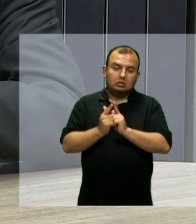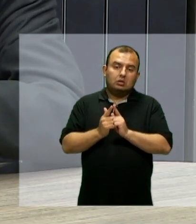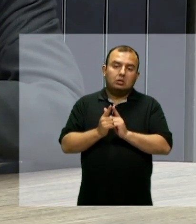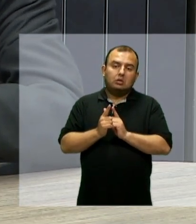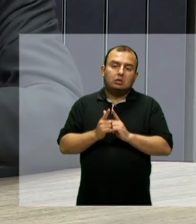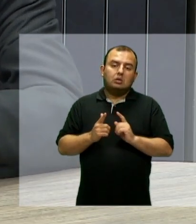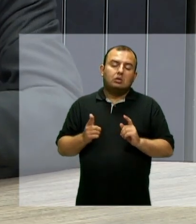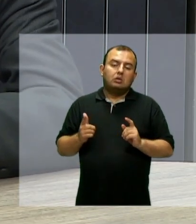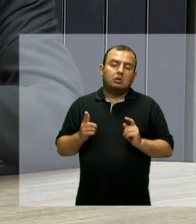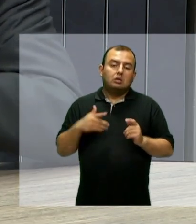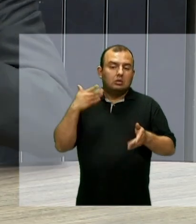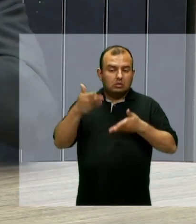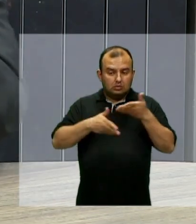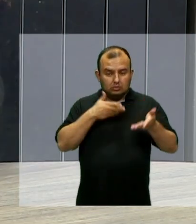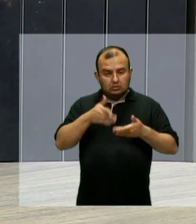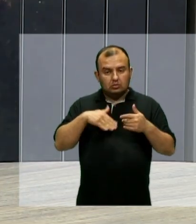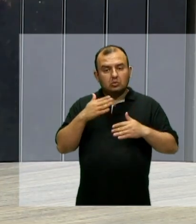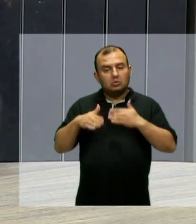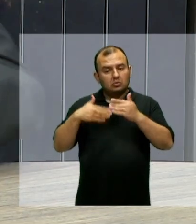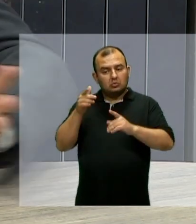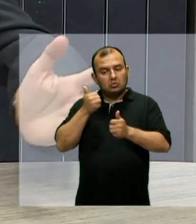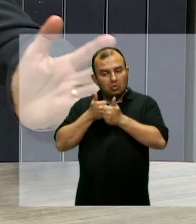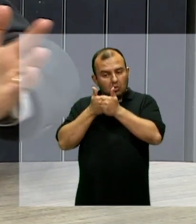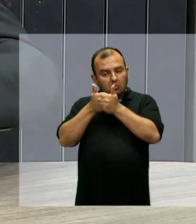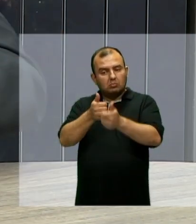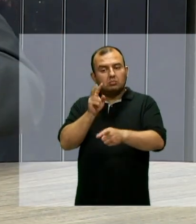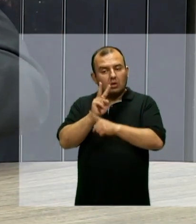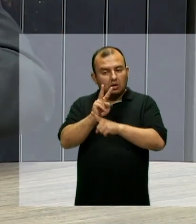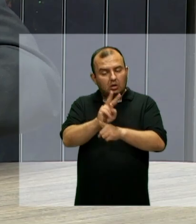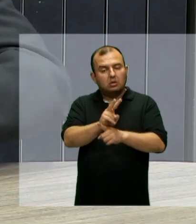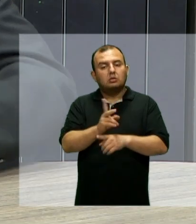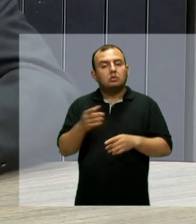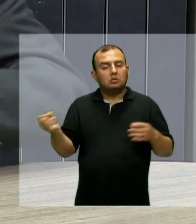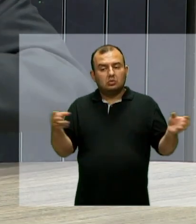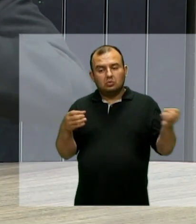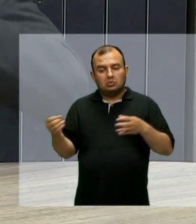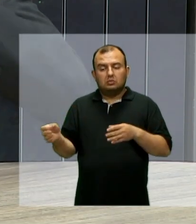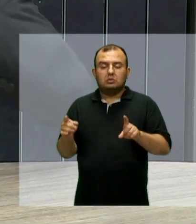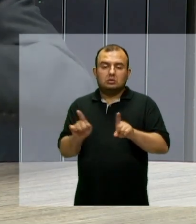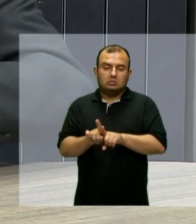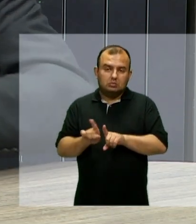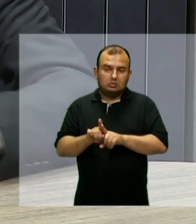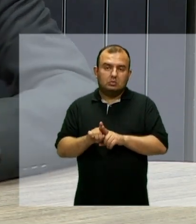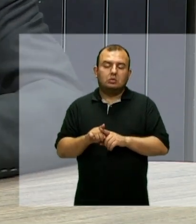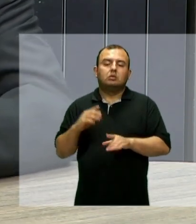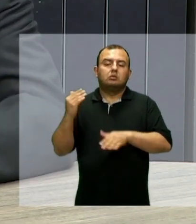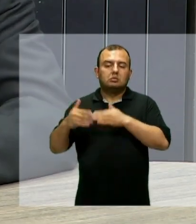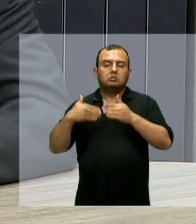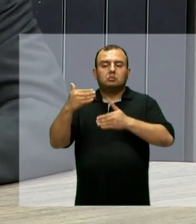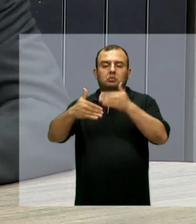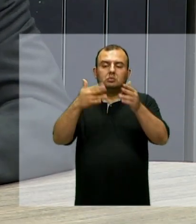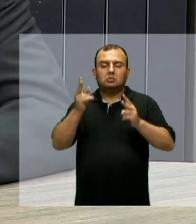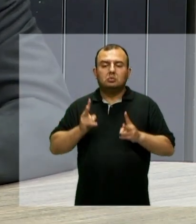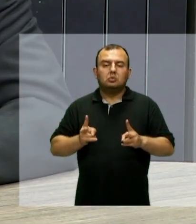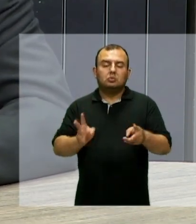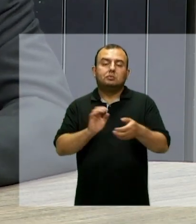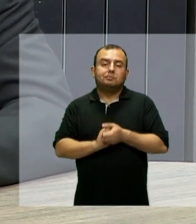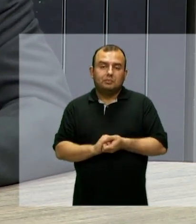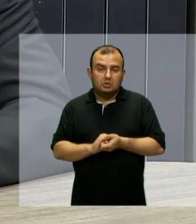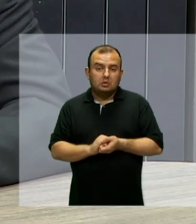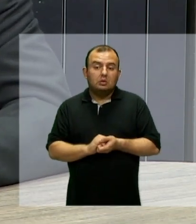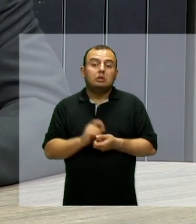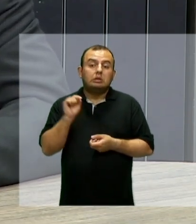pacientes são tratadas e seguem acompanhando, e mais as pacientes novas, né? Então, por isso que esse volume grande de pacientes.